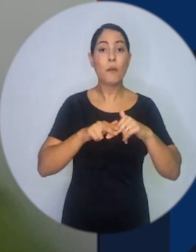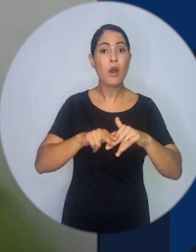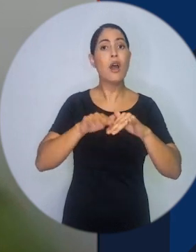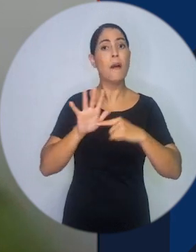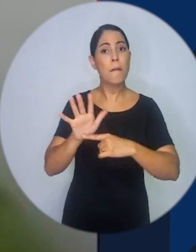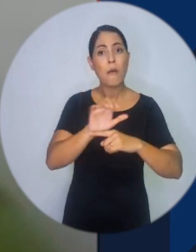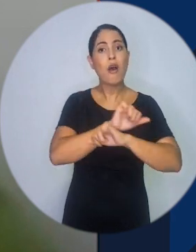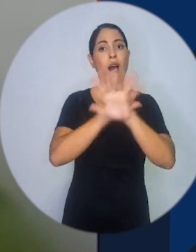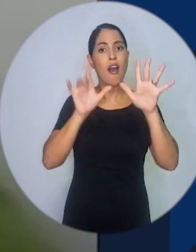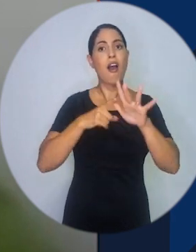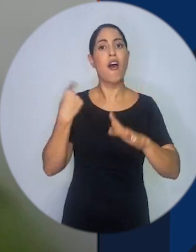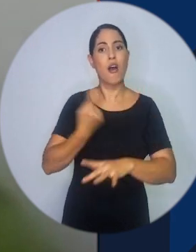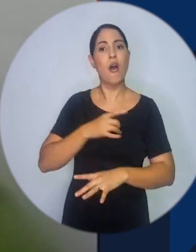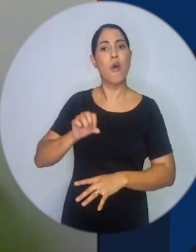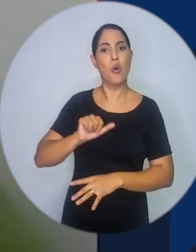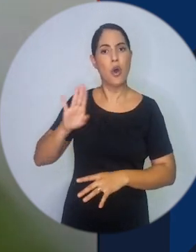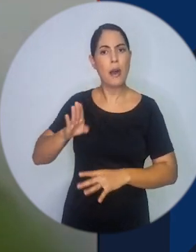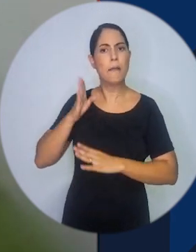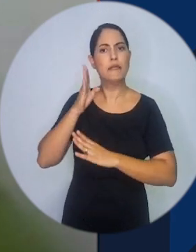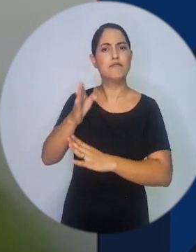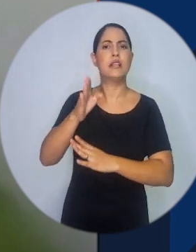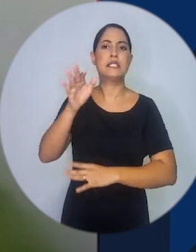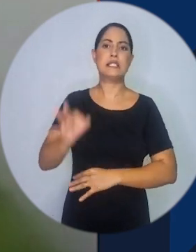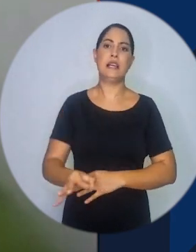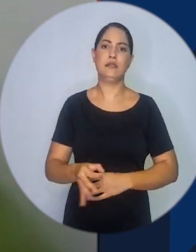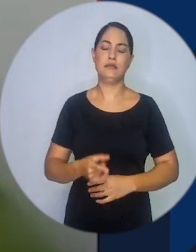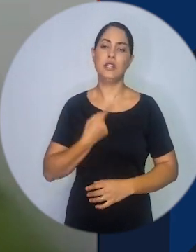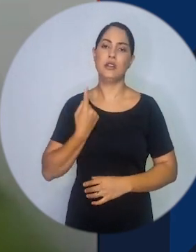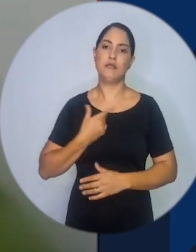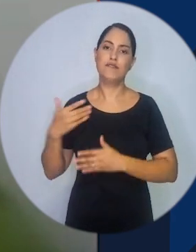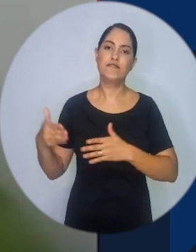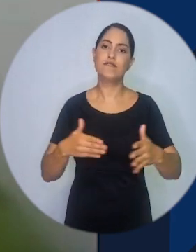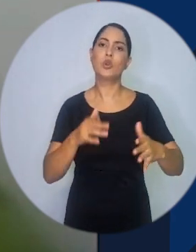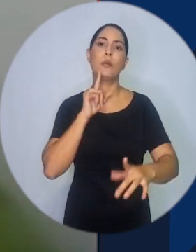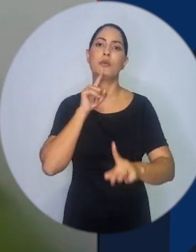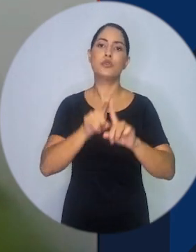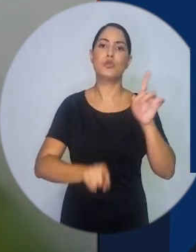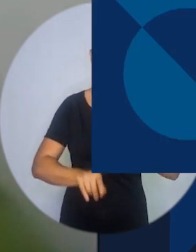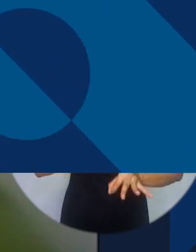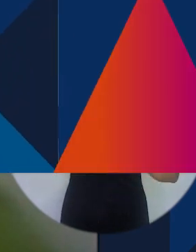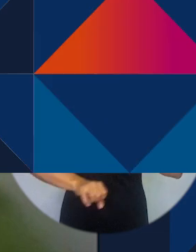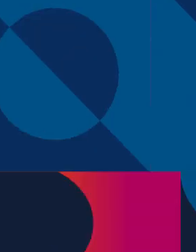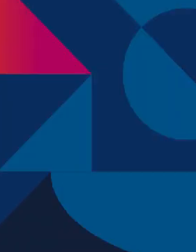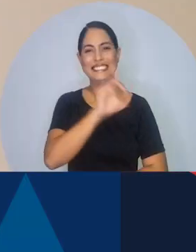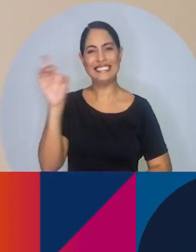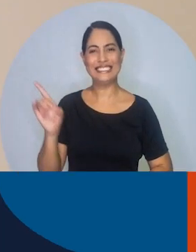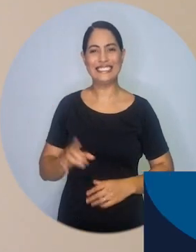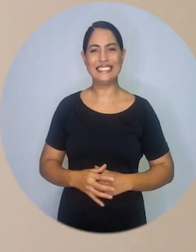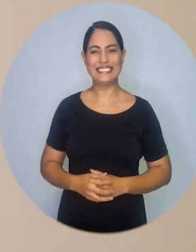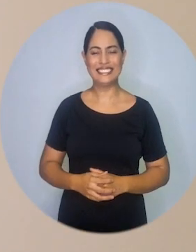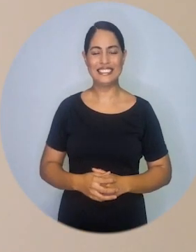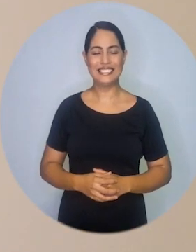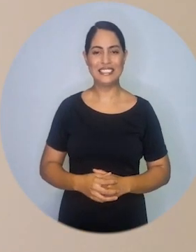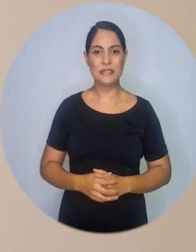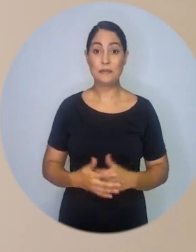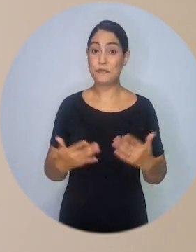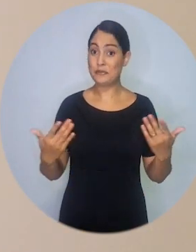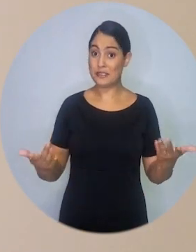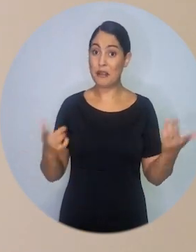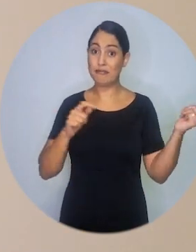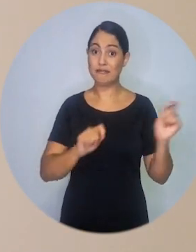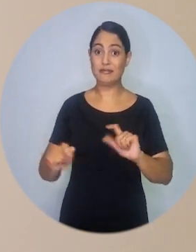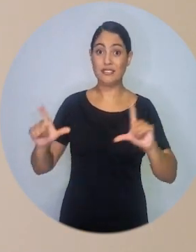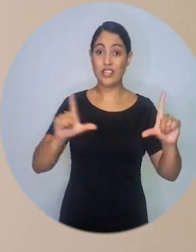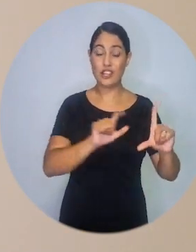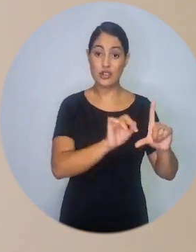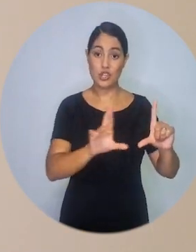a OAB está no caminho certo e vai continuar cada vez mais trilhando esse caminho que leva à justiça social. No Giro ADV de hoje, nós